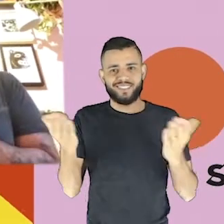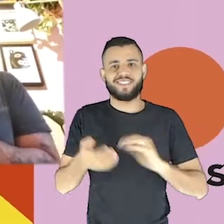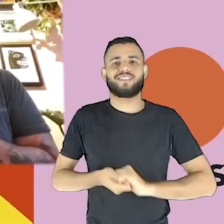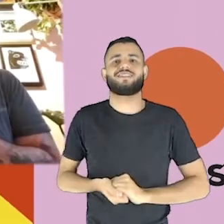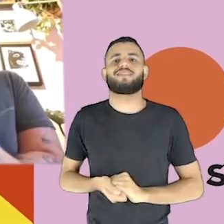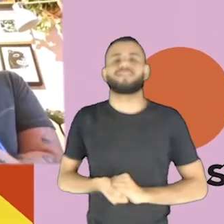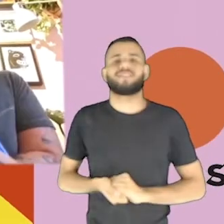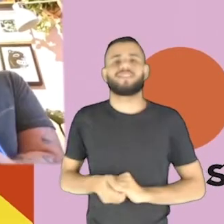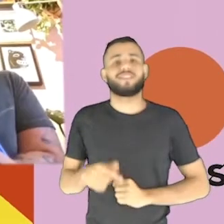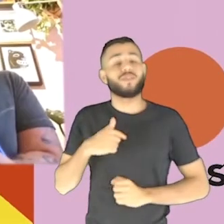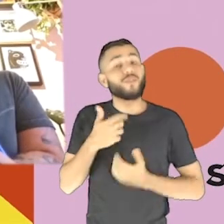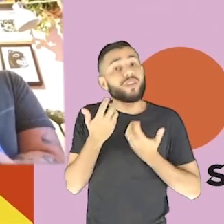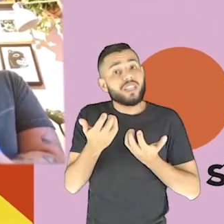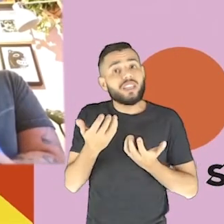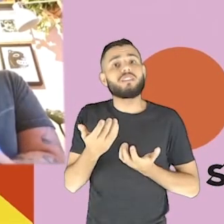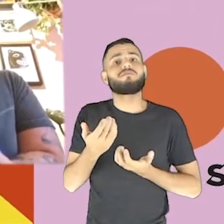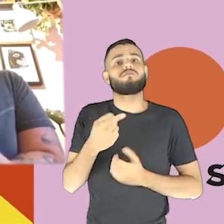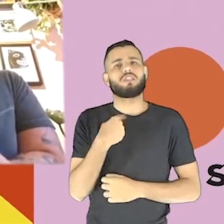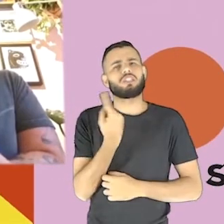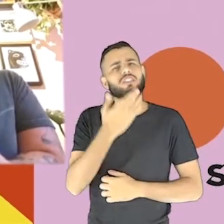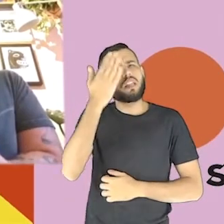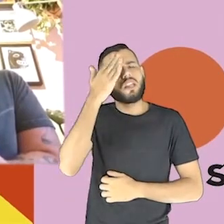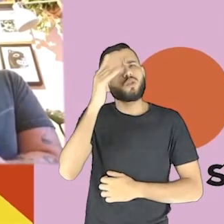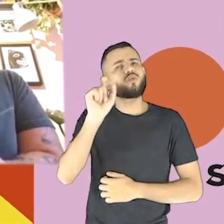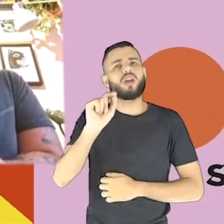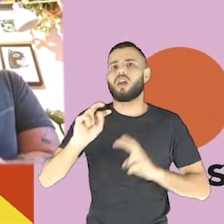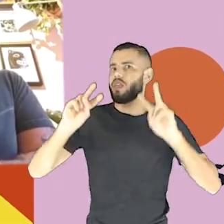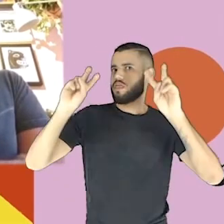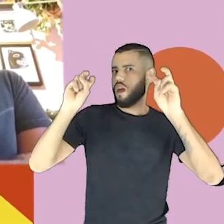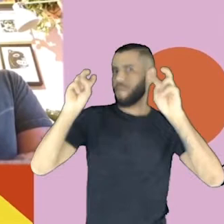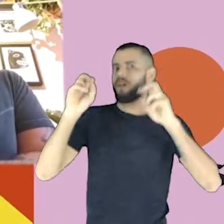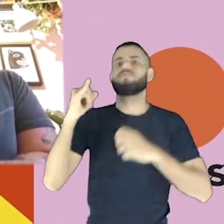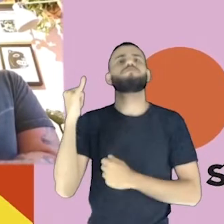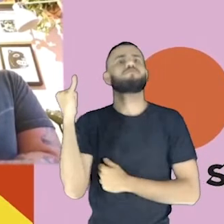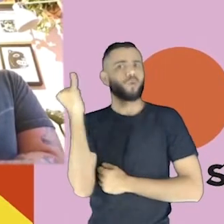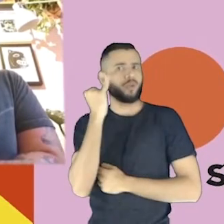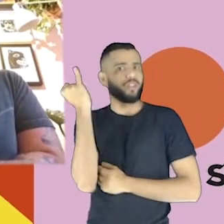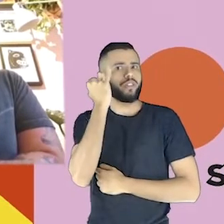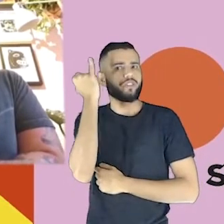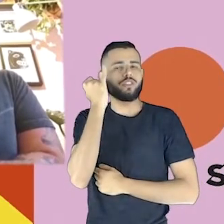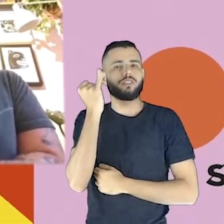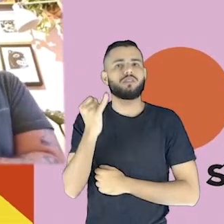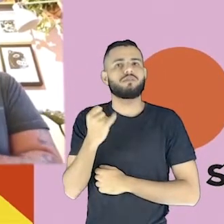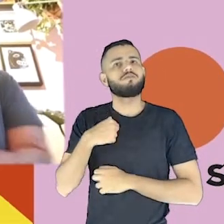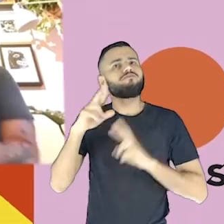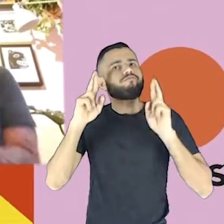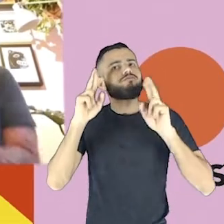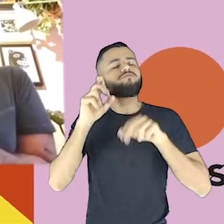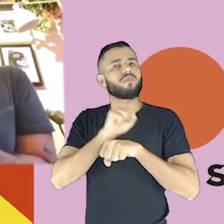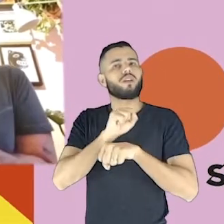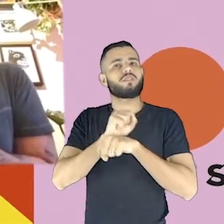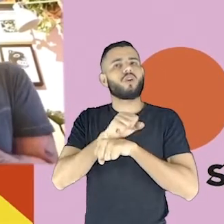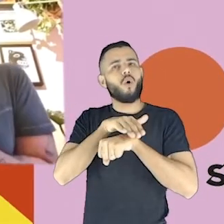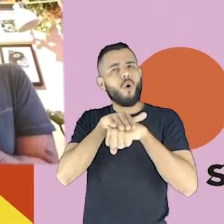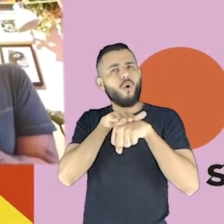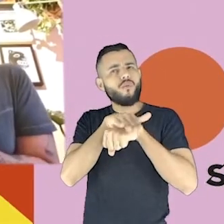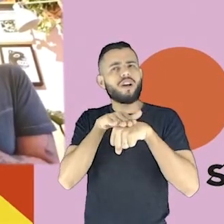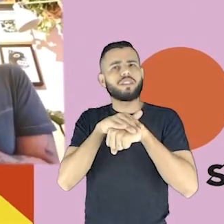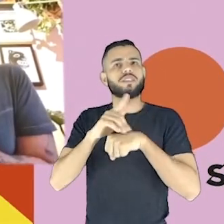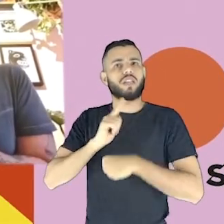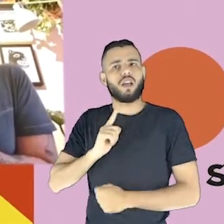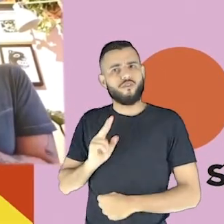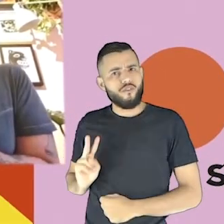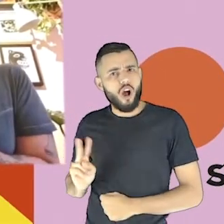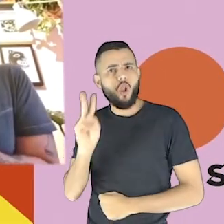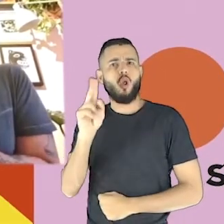bem-vindos. Eu gostaria que a gente entendesse que esse tema, ele é muito relevante. Eu espero que essa conversa